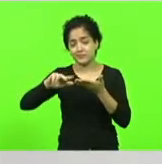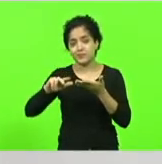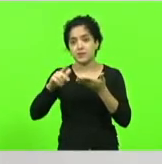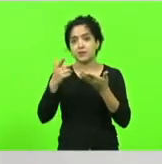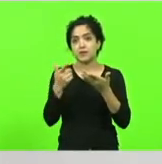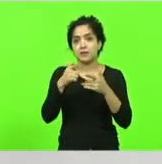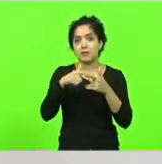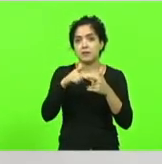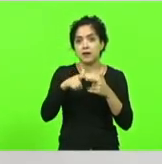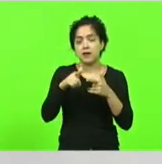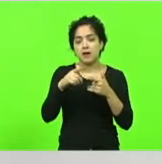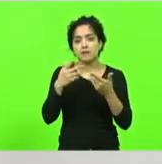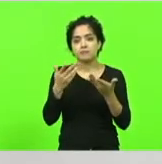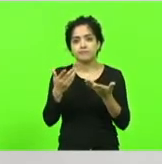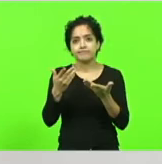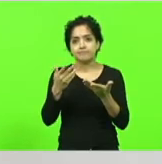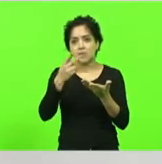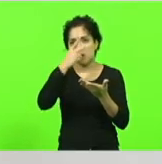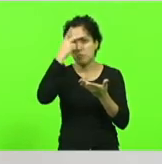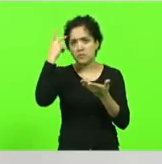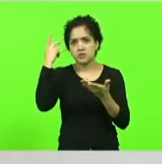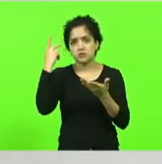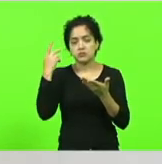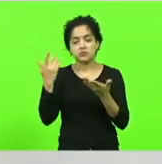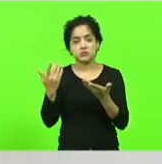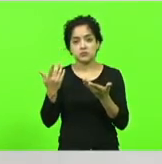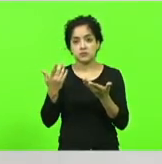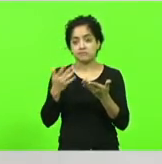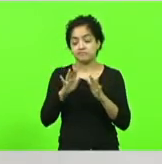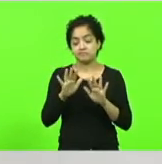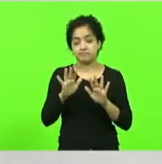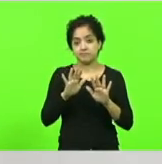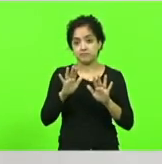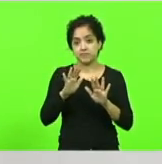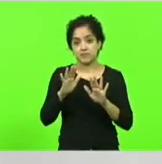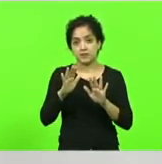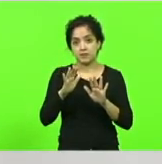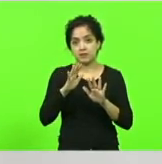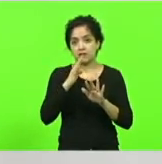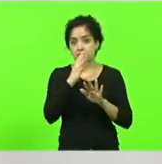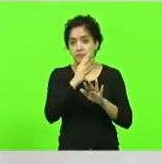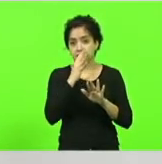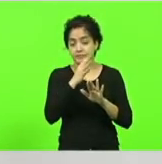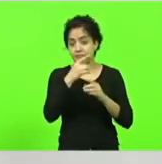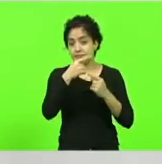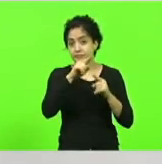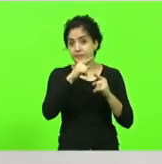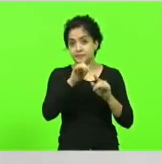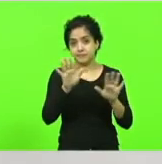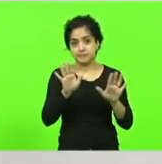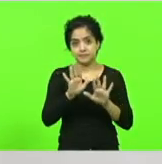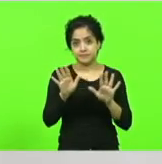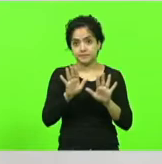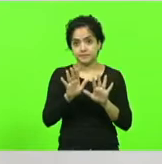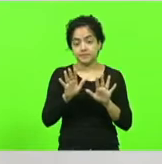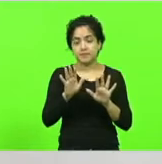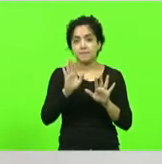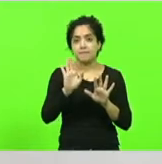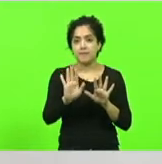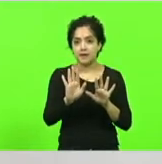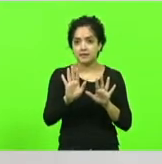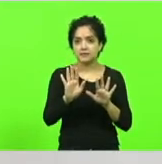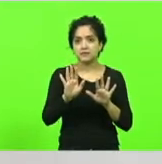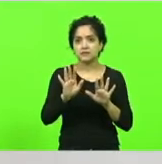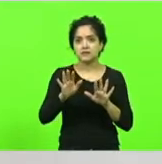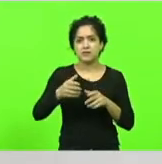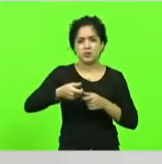que... Não quero nem entrar no mérito, não quero ofender aqueles coitados ali que estão ganhando a vida deles ali fazendo aquilo, mas com um saco